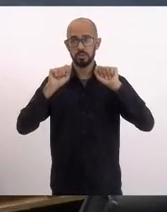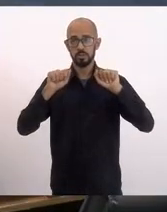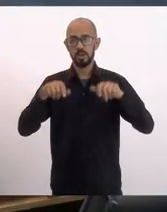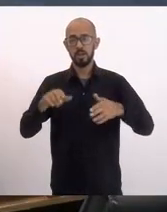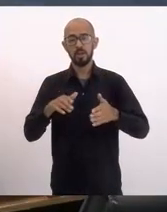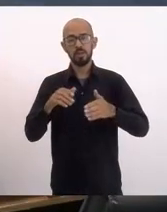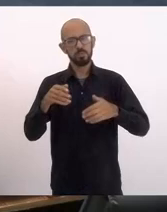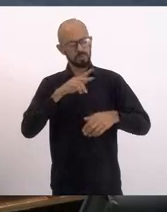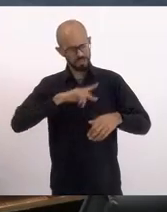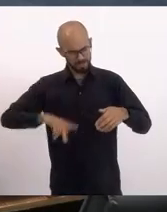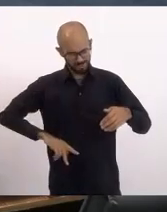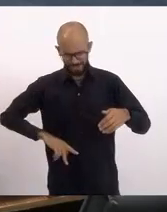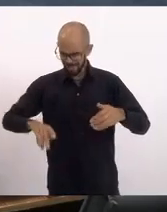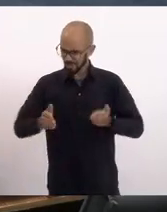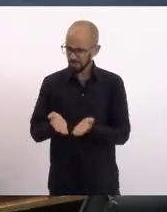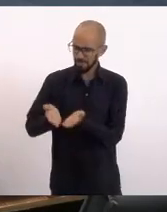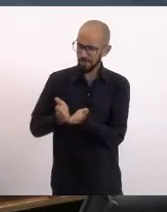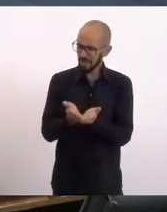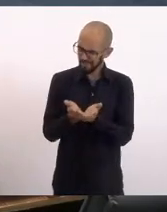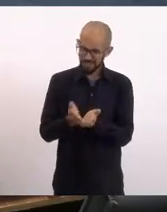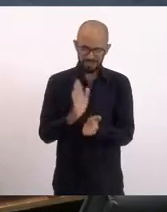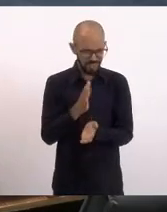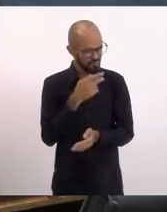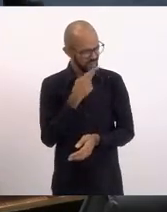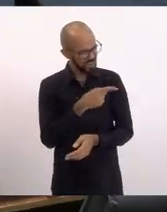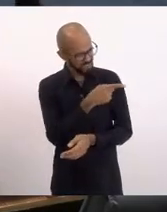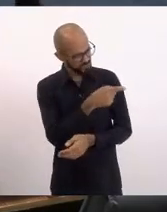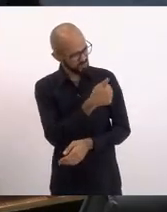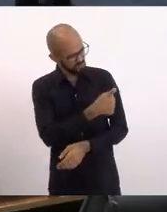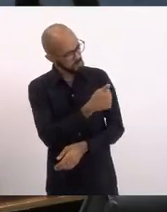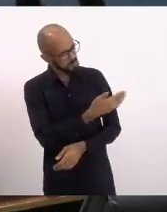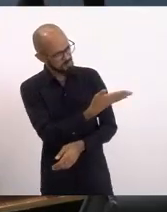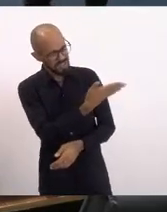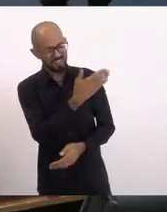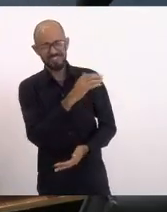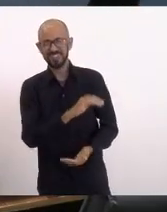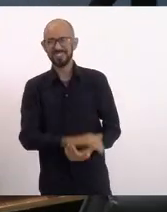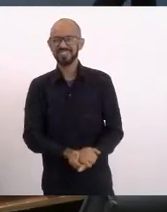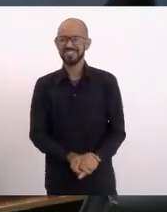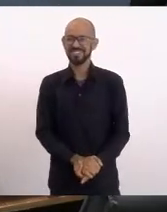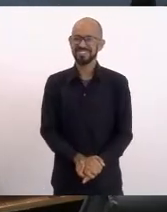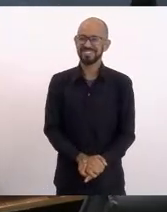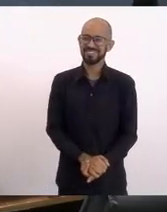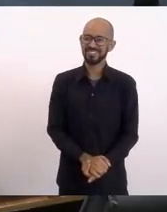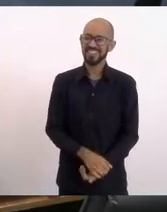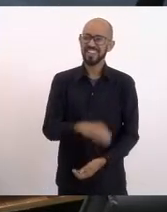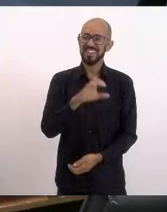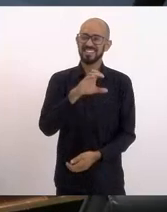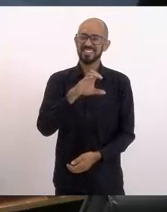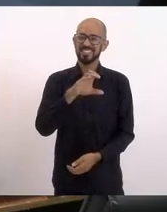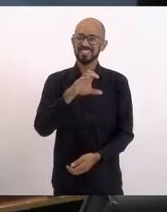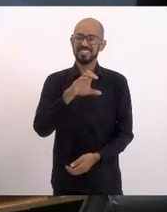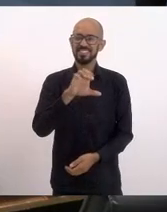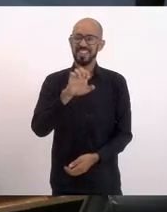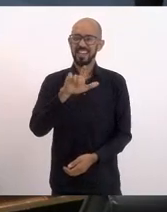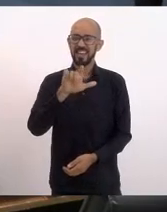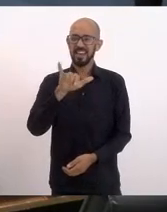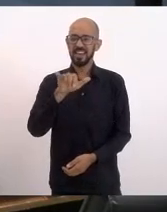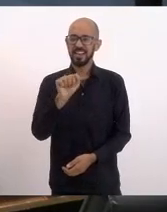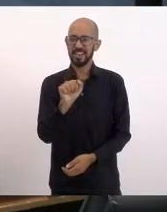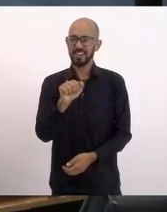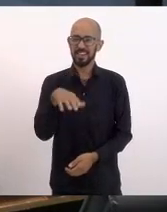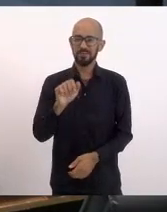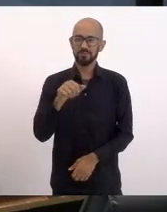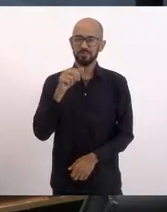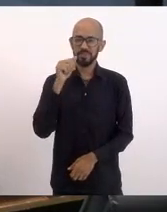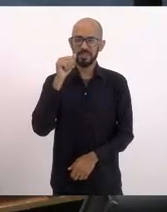Bebeto. Bebetão, já falei, você foi o primeiro. Queria... Célia Jordão, boa tarde. Eliomar Coelho. Eliomar,